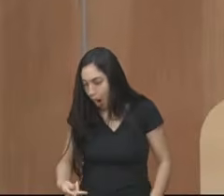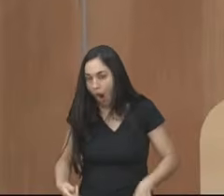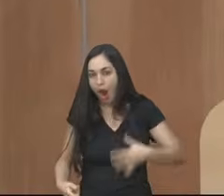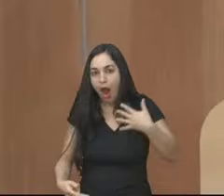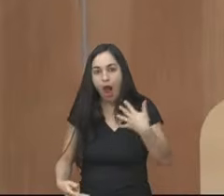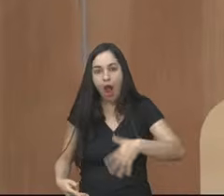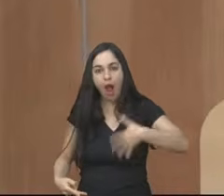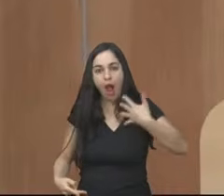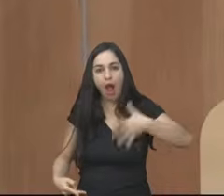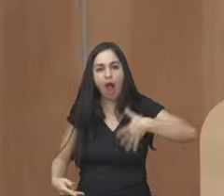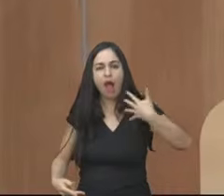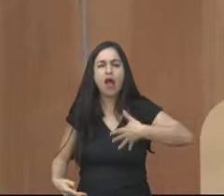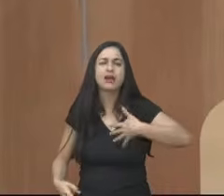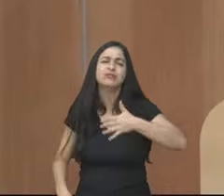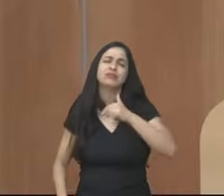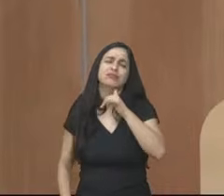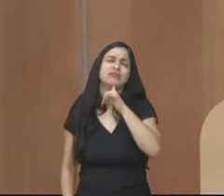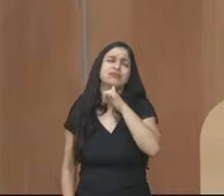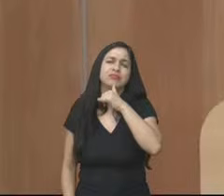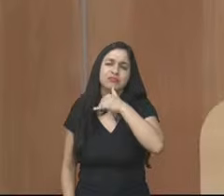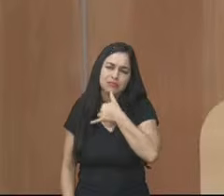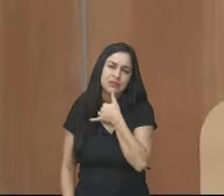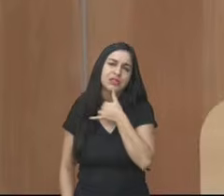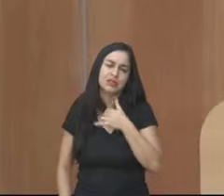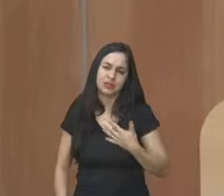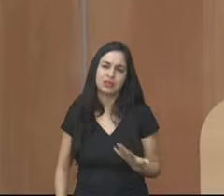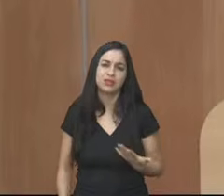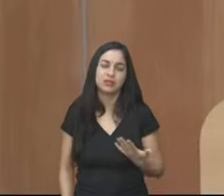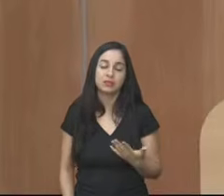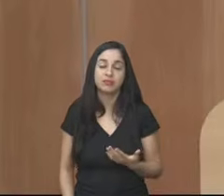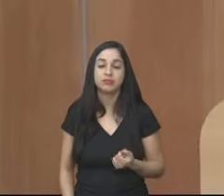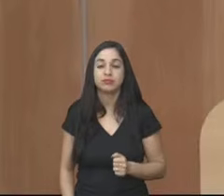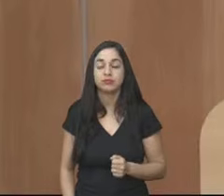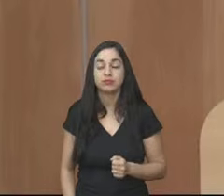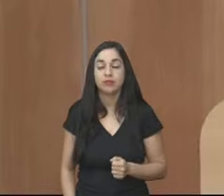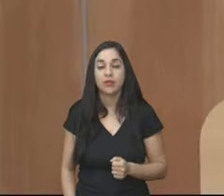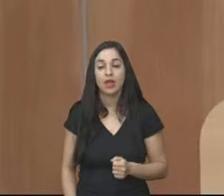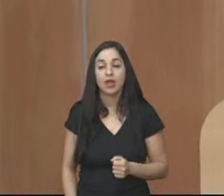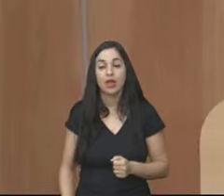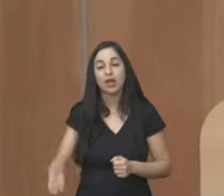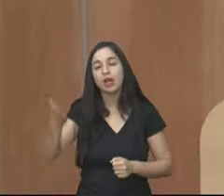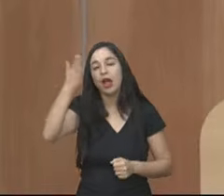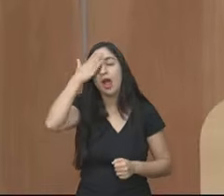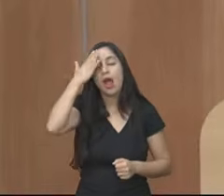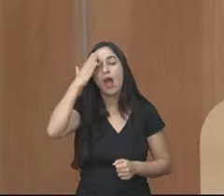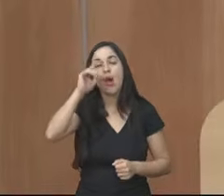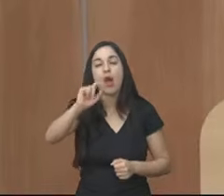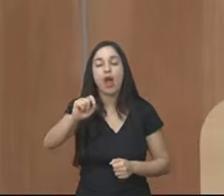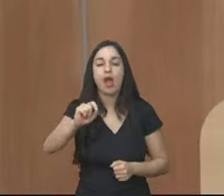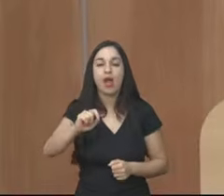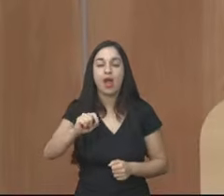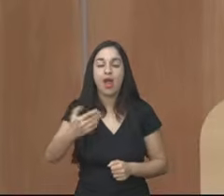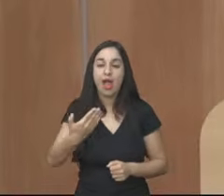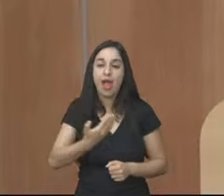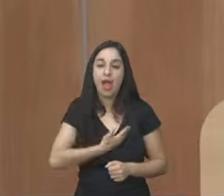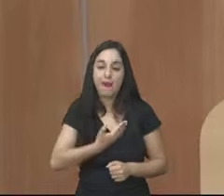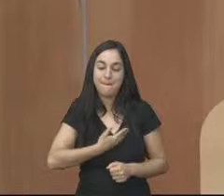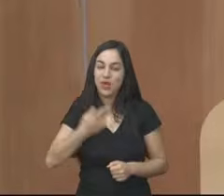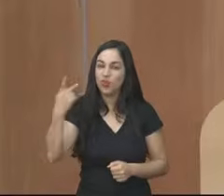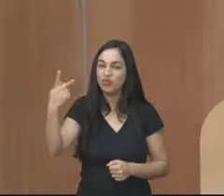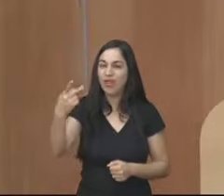pés, situação triste. E o mais triste é saber, Paulinho, que os próprios amigos que mataram